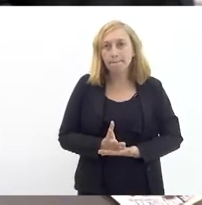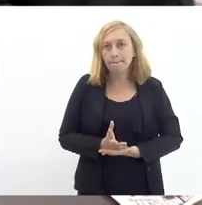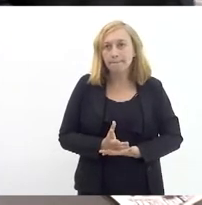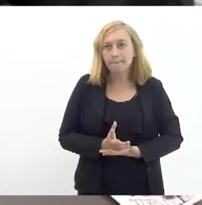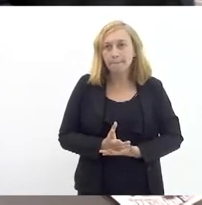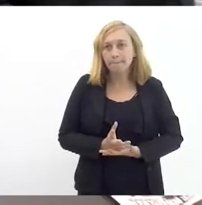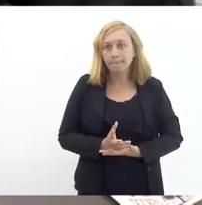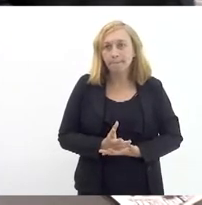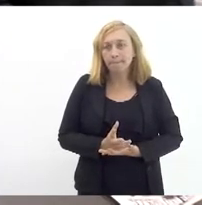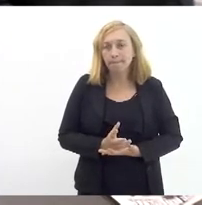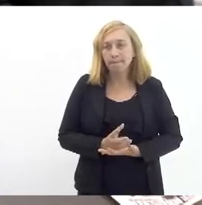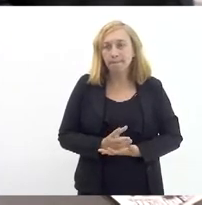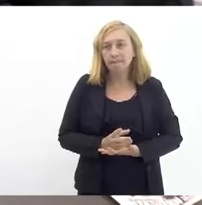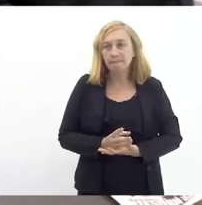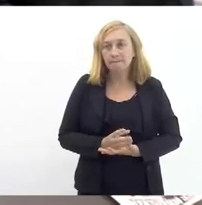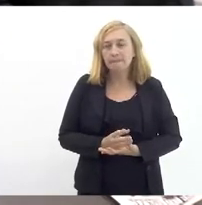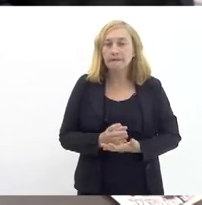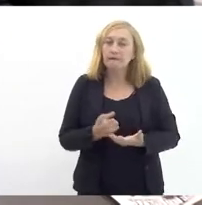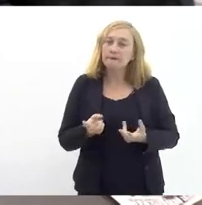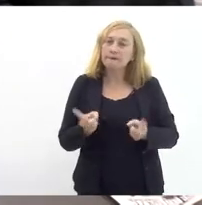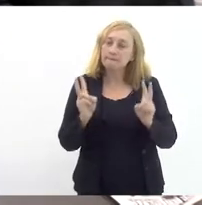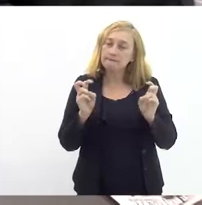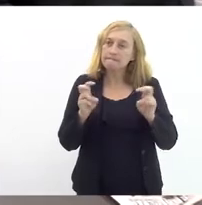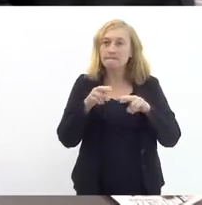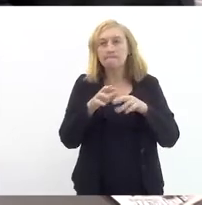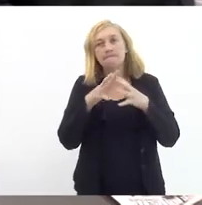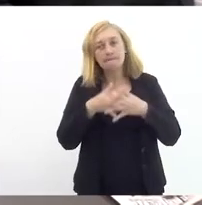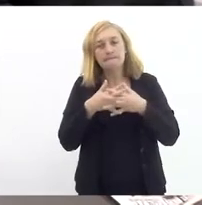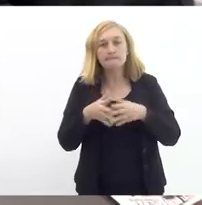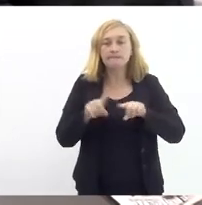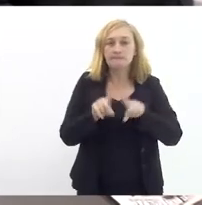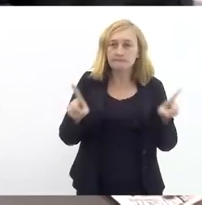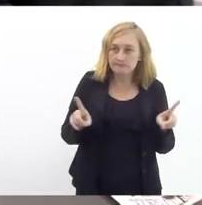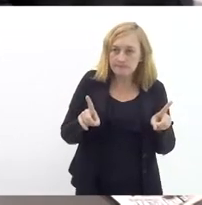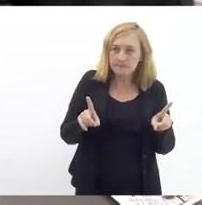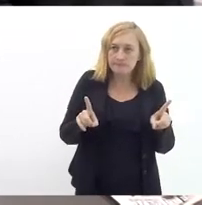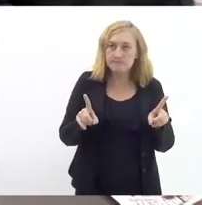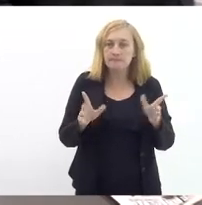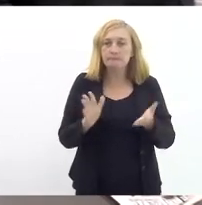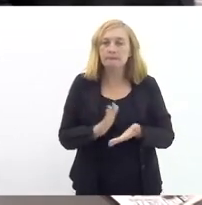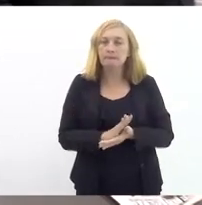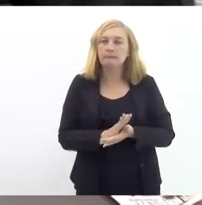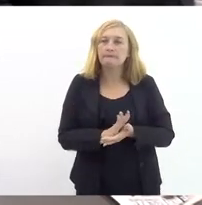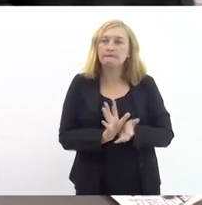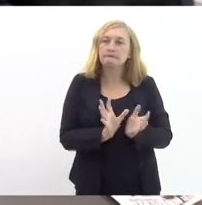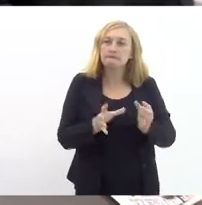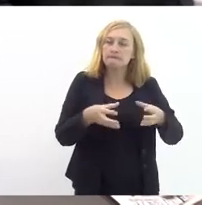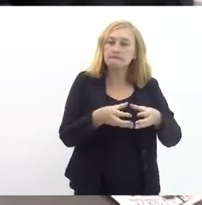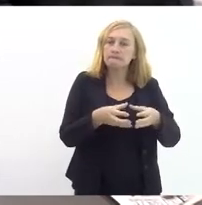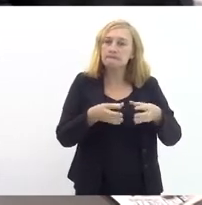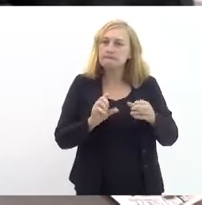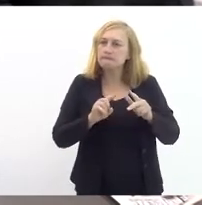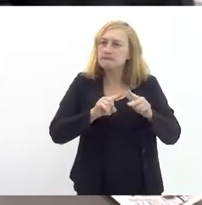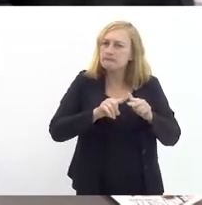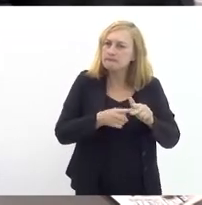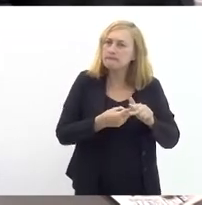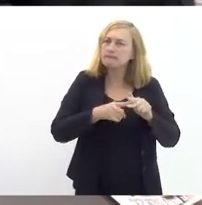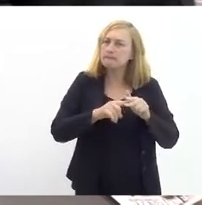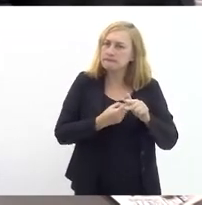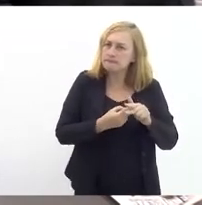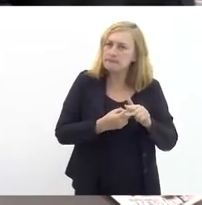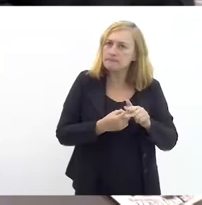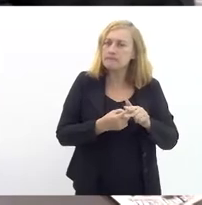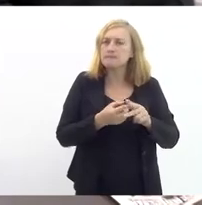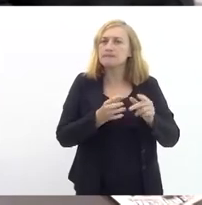É realmente uma distinção, às vezes, que fica confuso, mas os parâmetros de manutenção. De